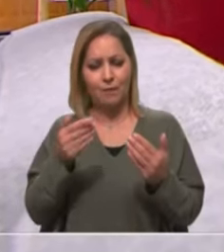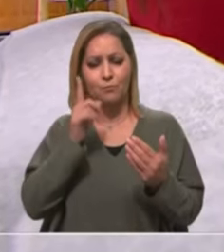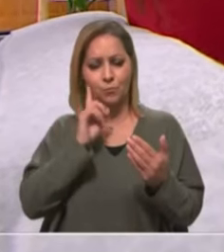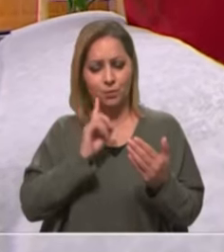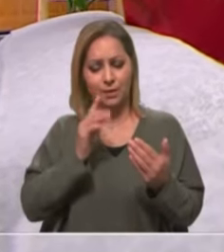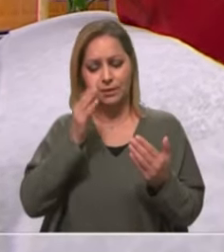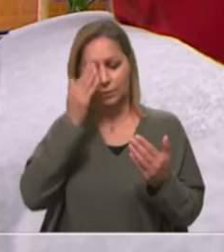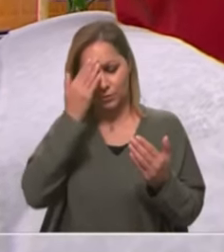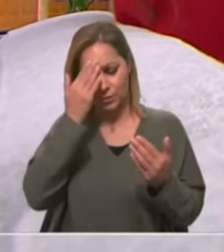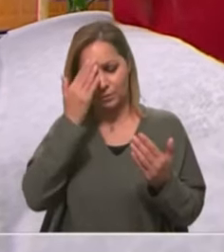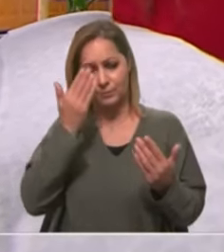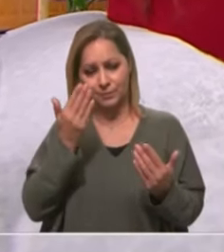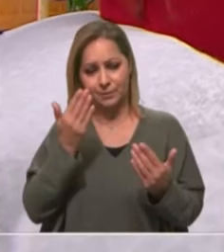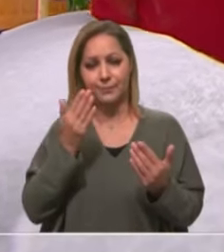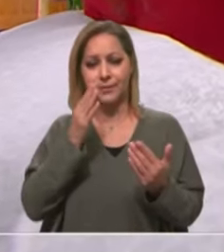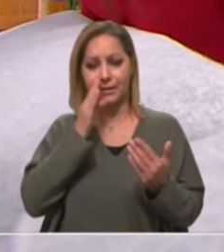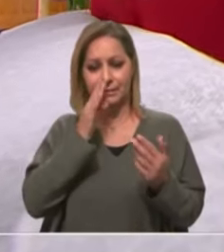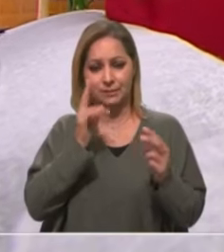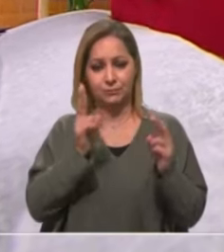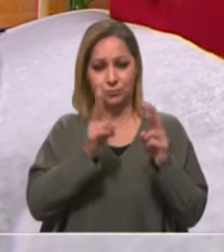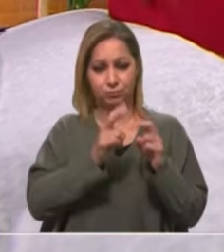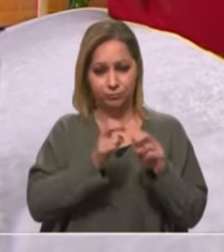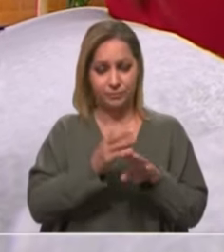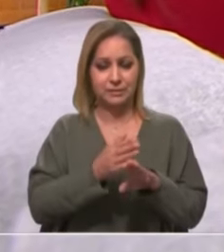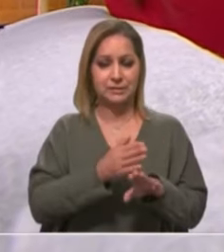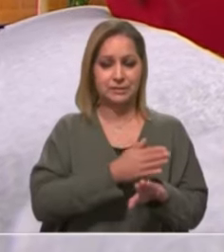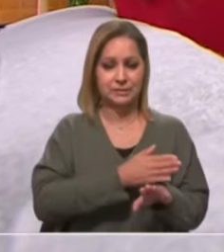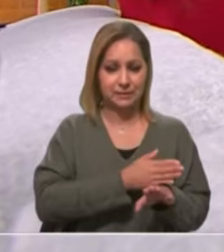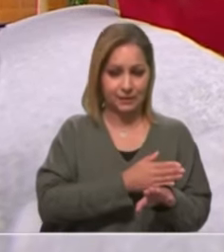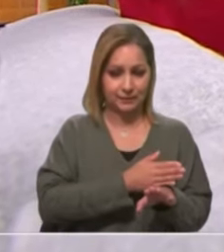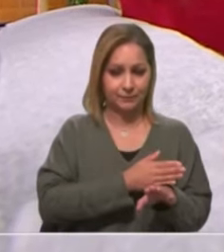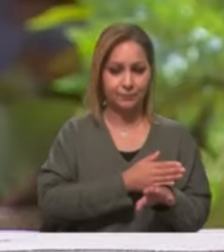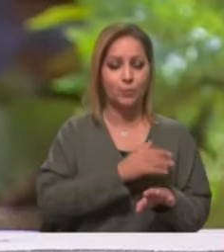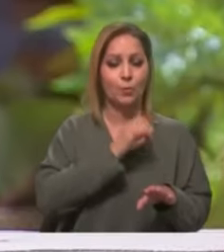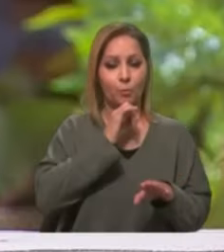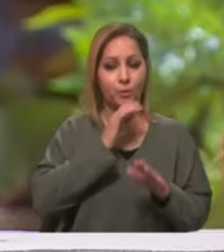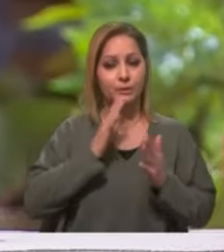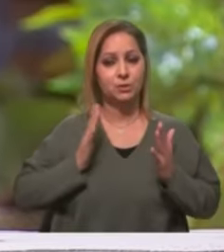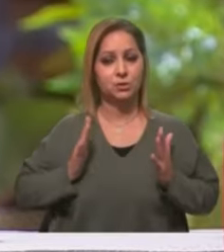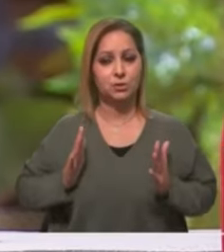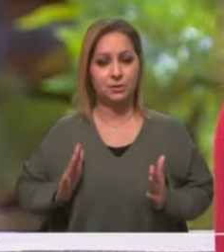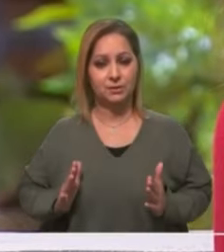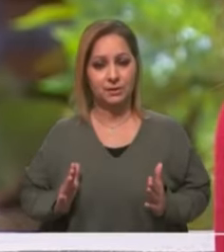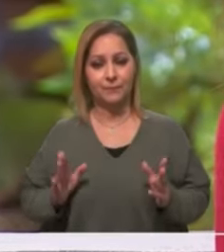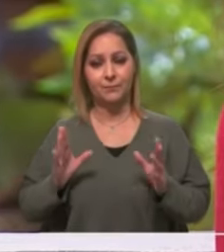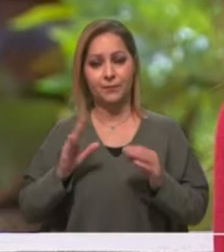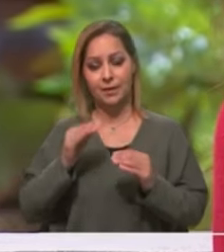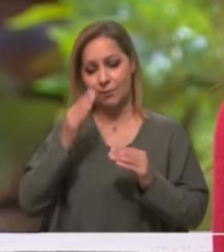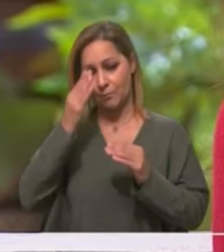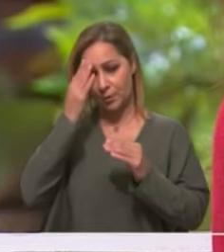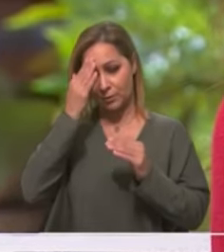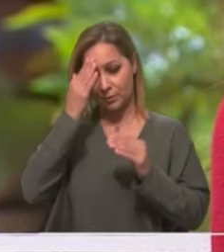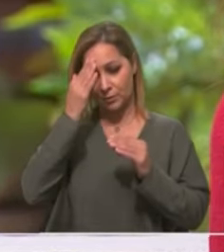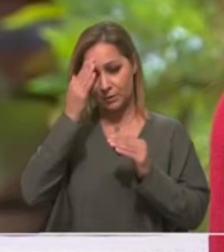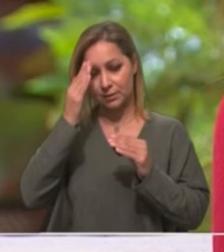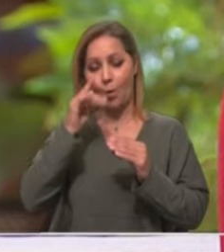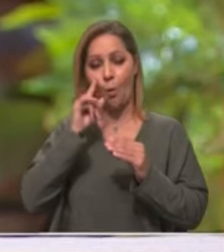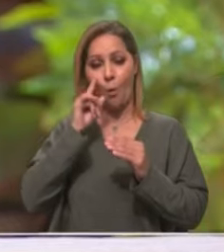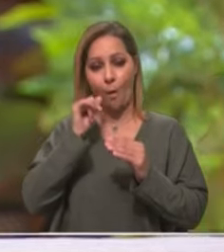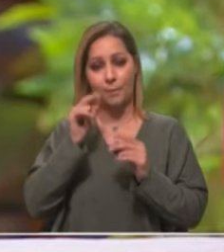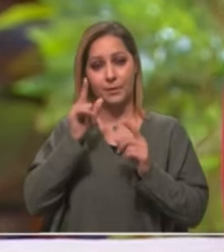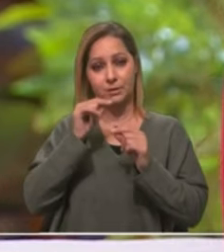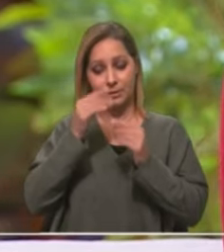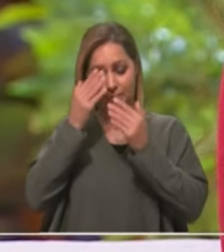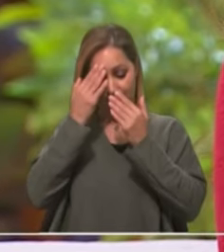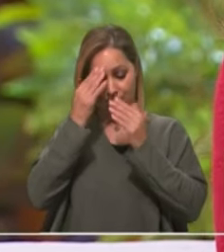mulheres de que fazendo o diagnóstico, fazendo esse rastreio, podem estar tranquilas e uma maior consciencialização por parte dos homens